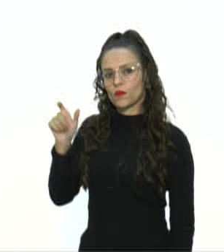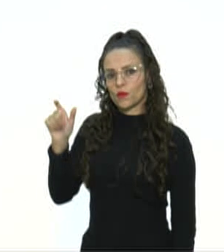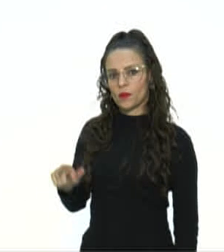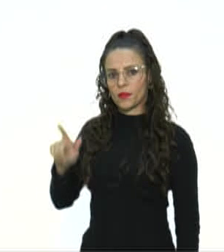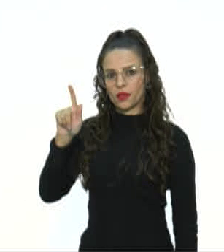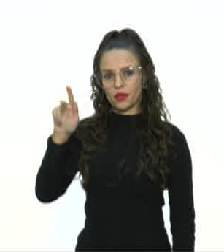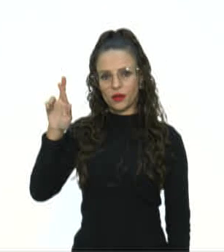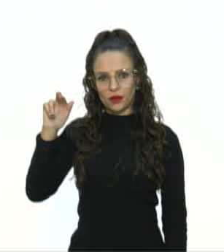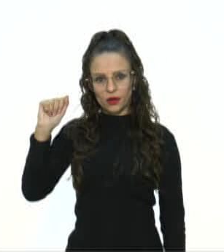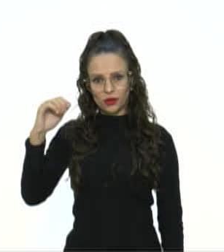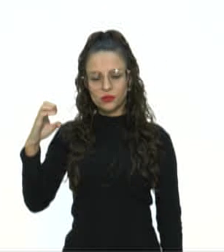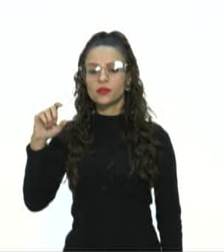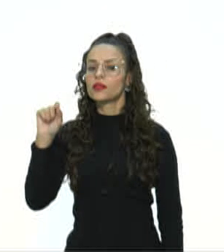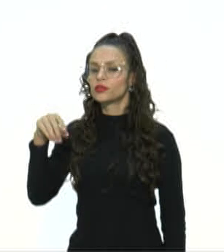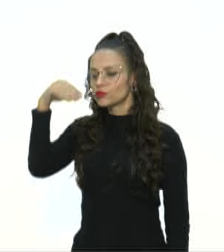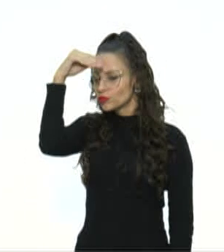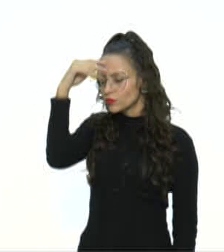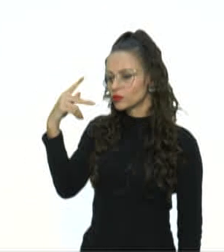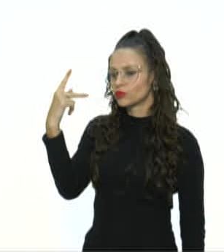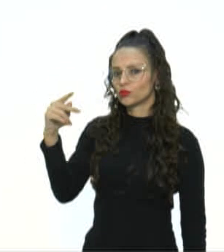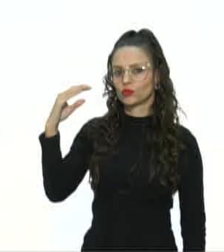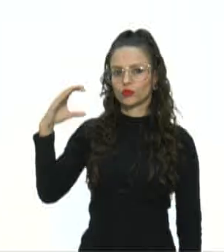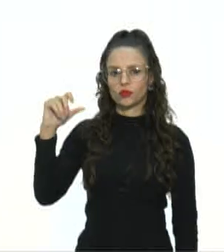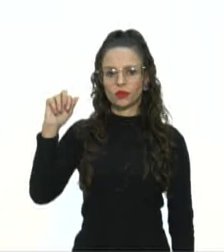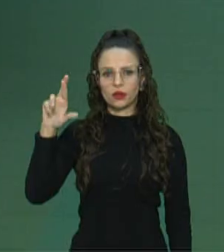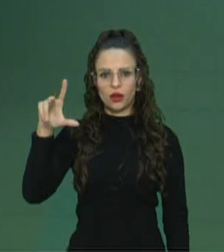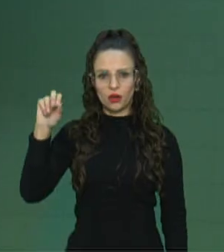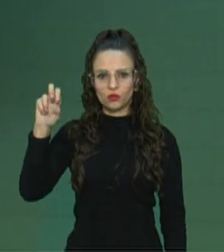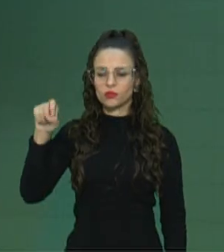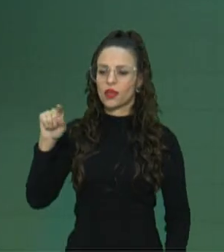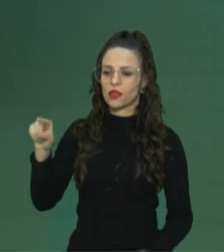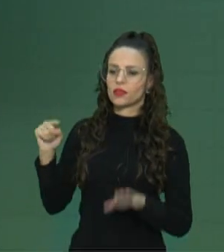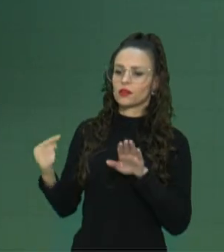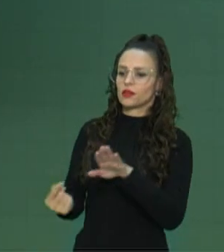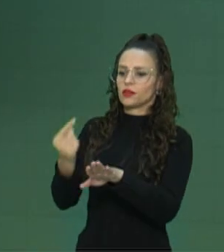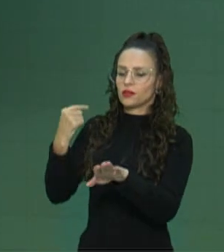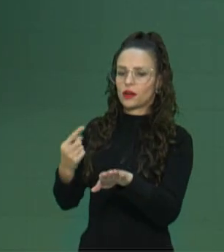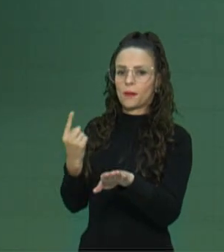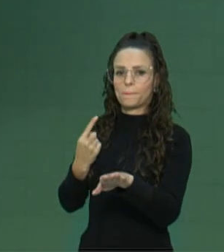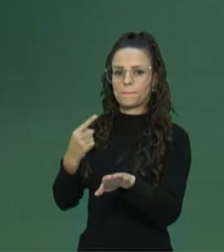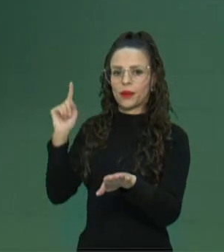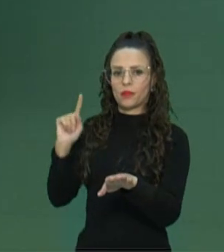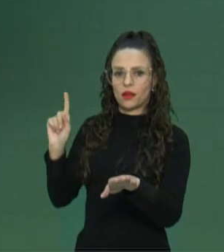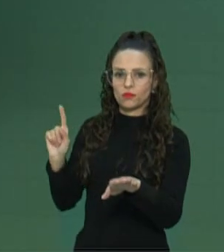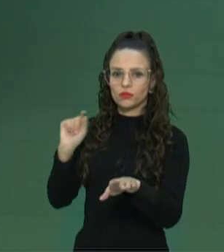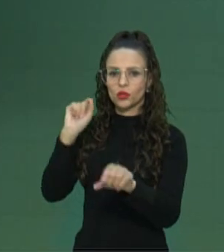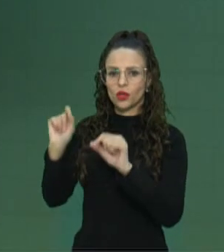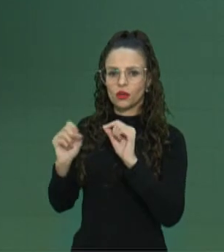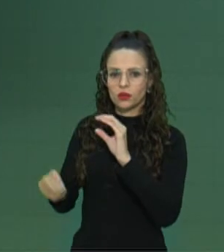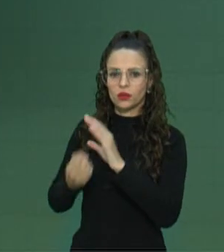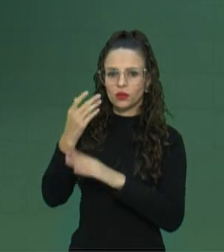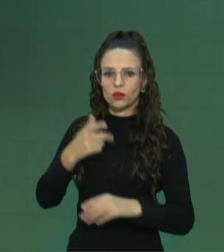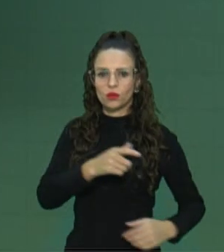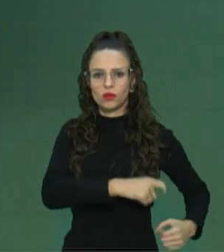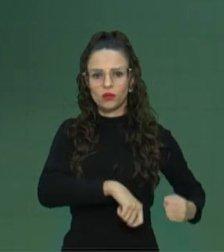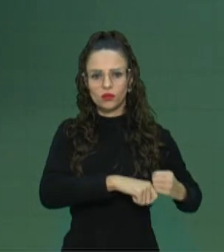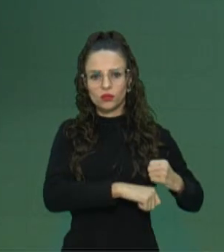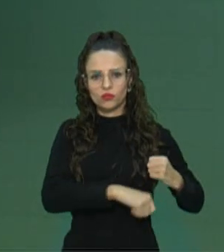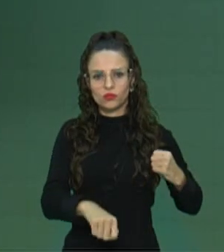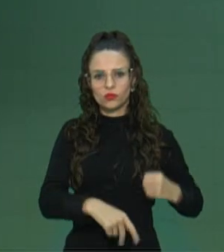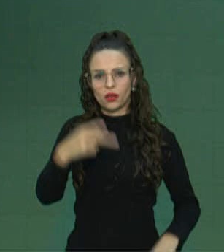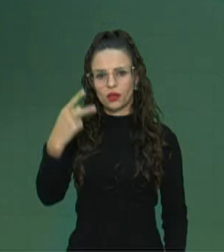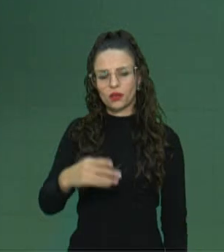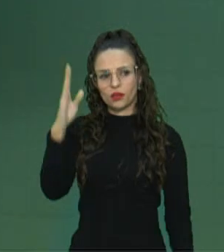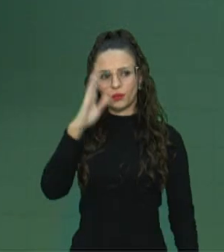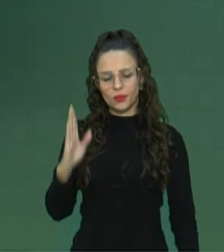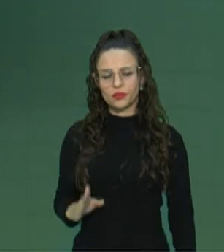que era sobrinho do Carlos Gracie, que era do precursor, criador do jiu-jitsu brasileiro, né? Então ele organiza em 1993 o